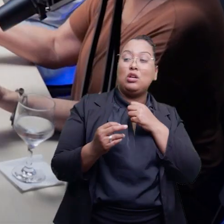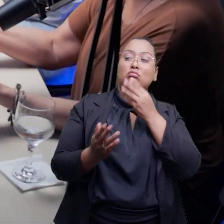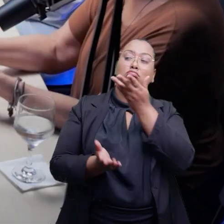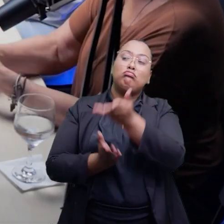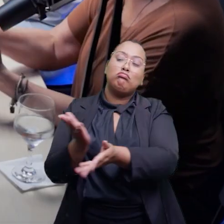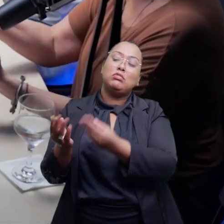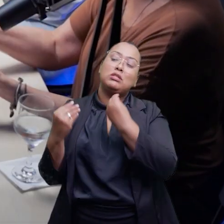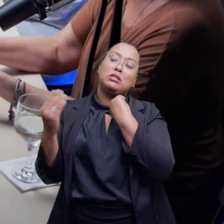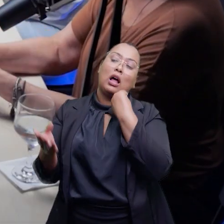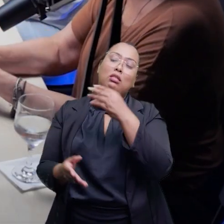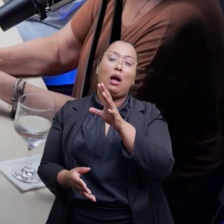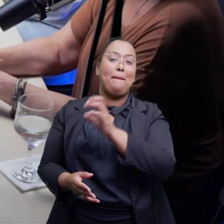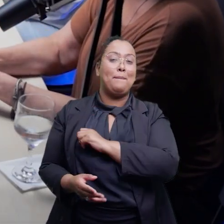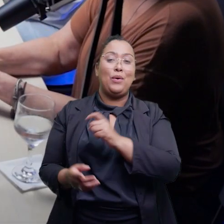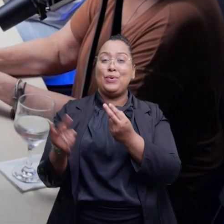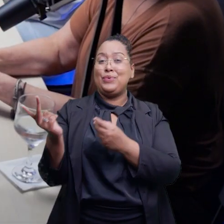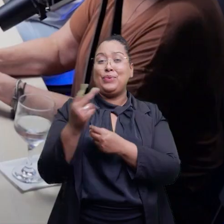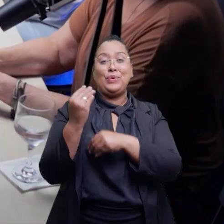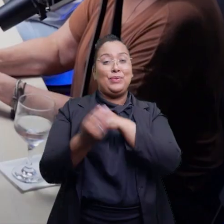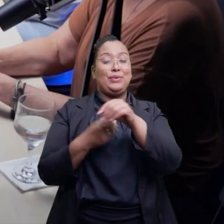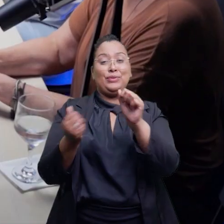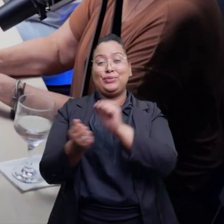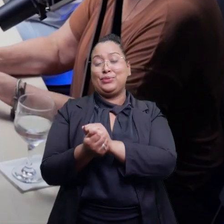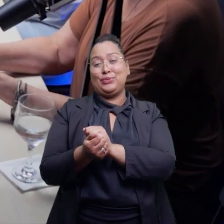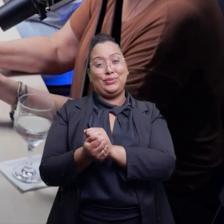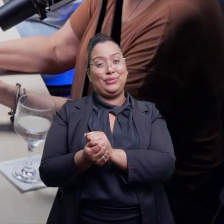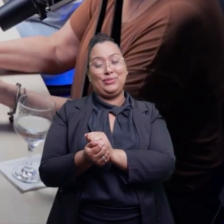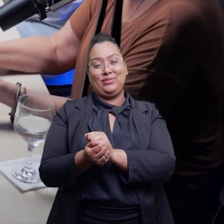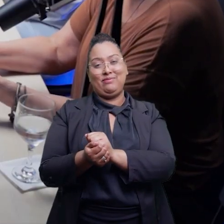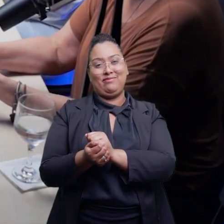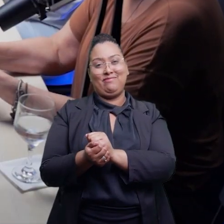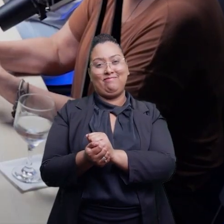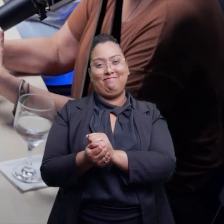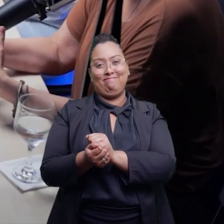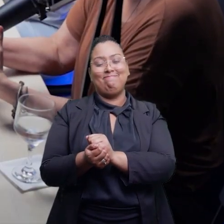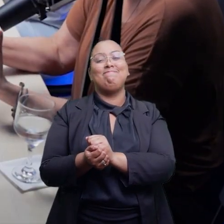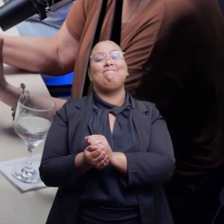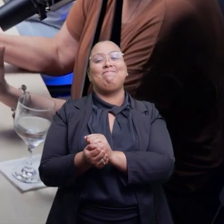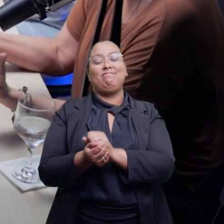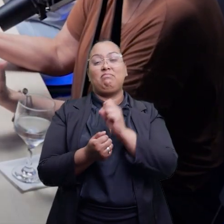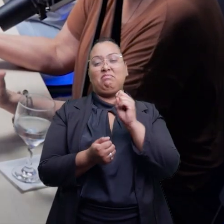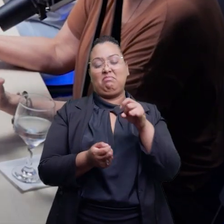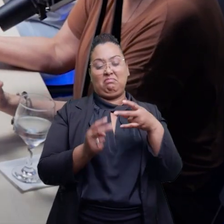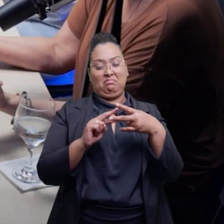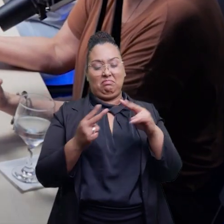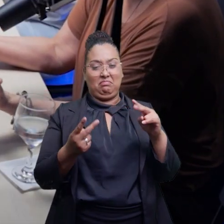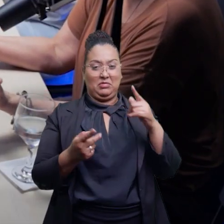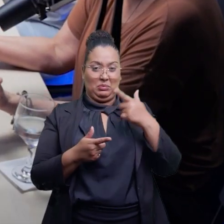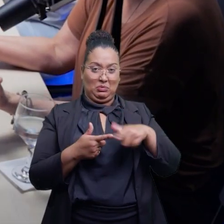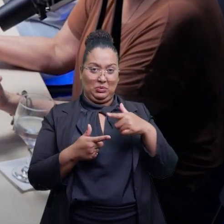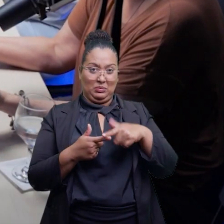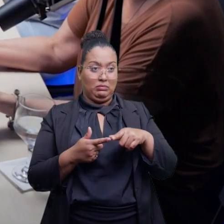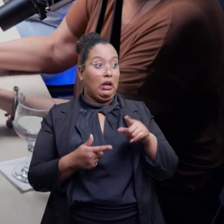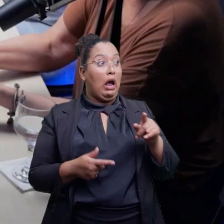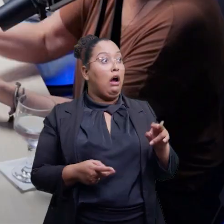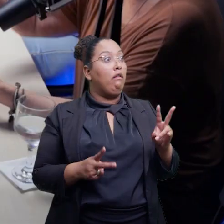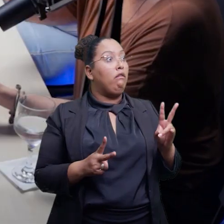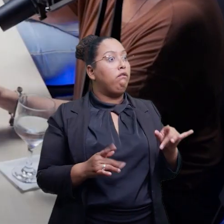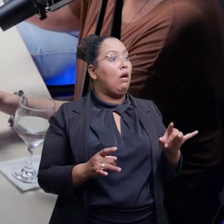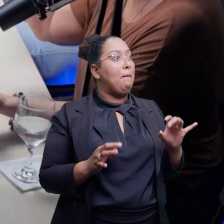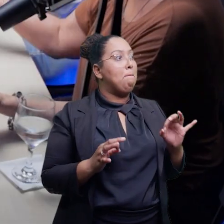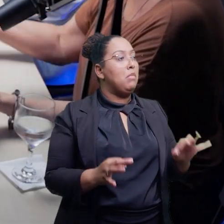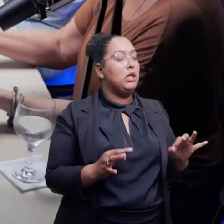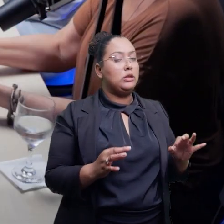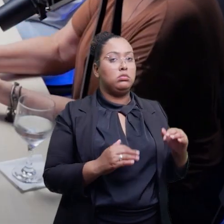por adoção. Essas duas coisas se encontram, né? Não necessariamente, se tiver algum problema genético, ele